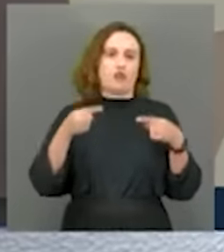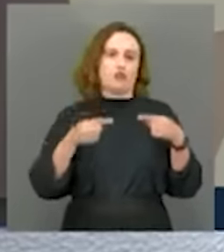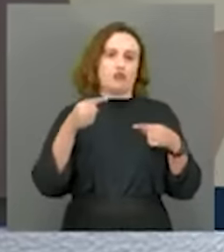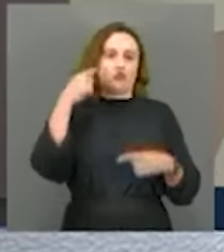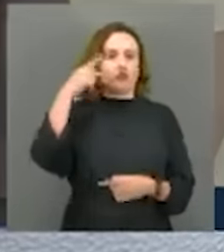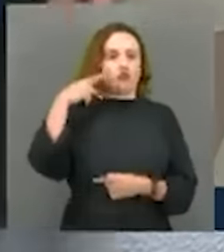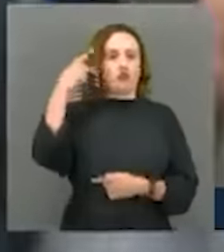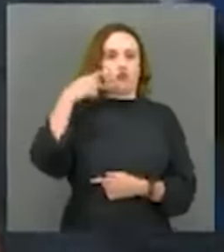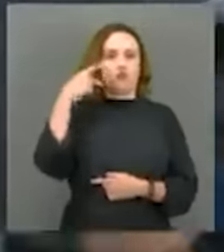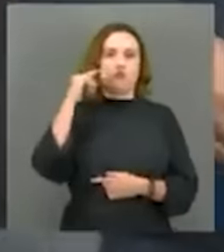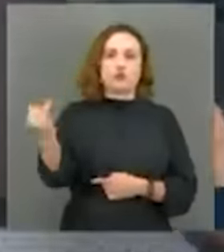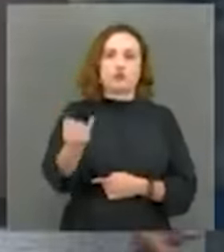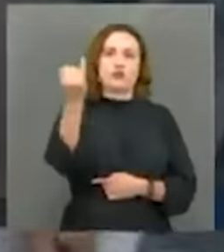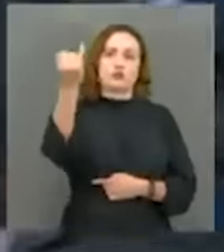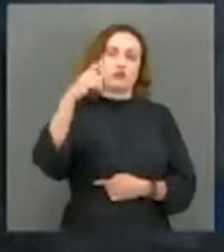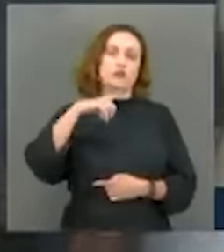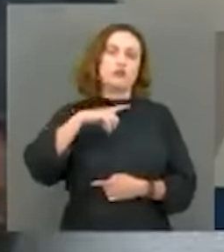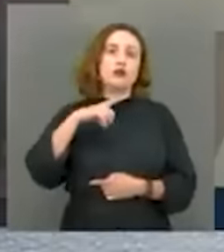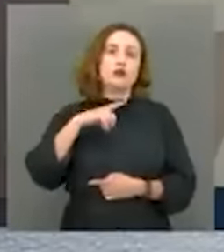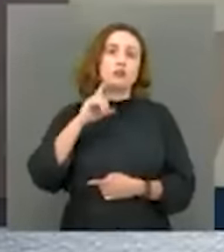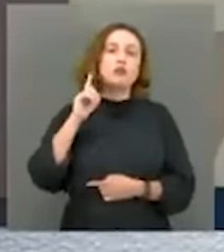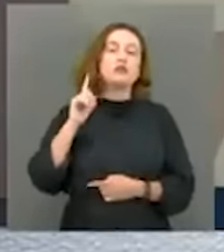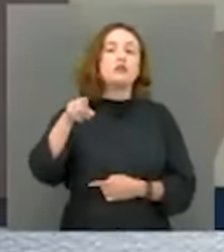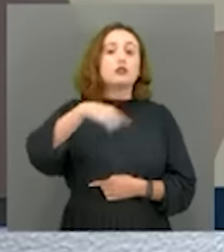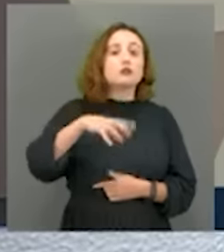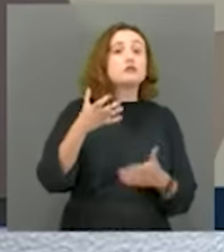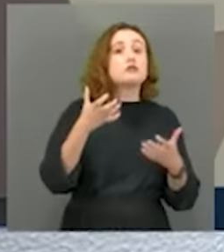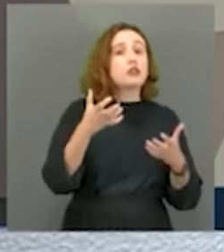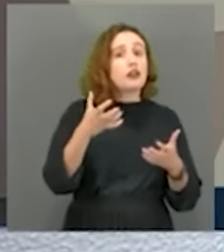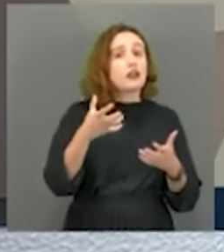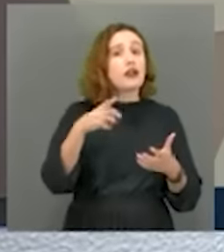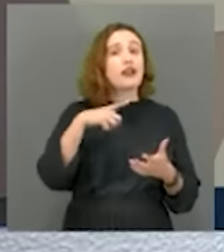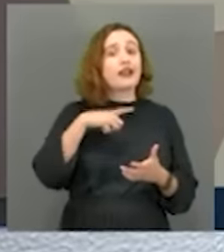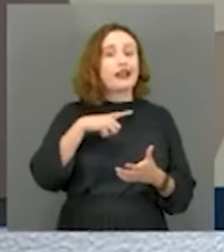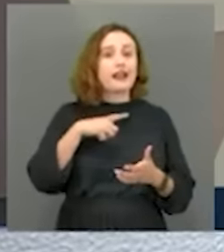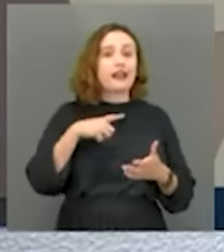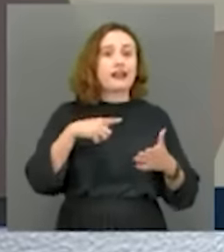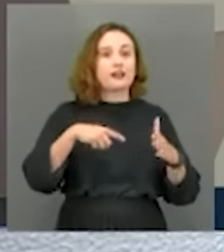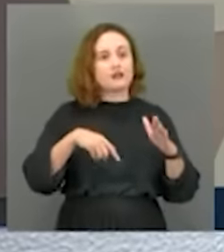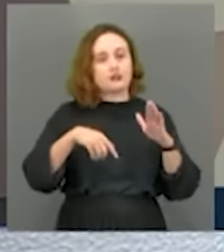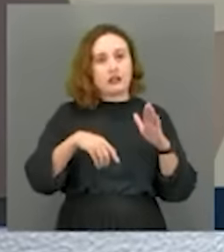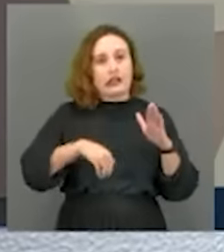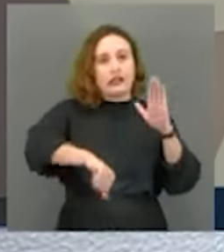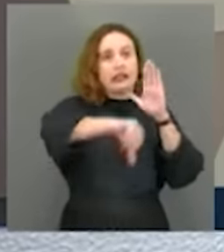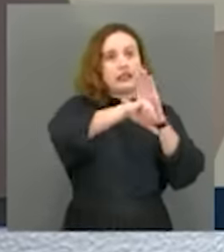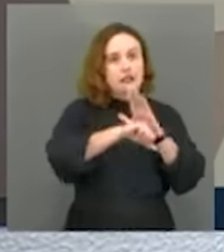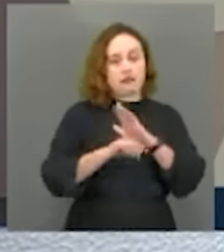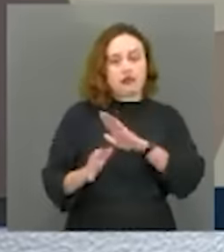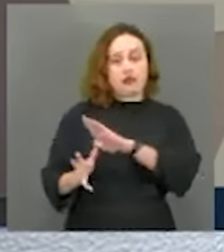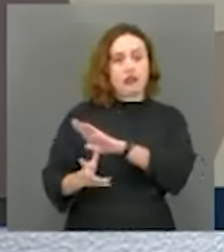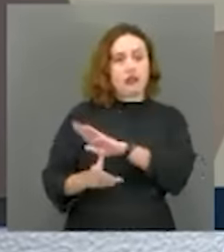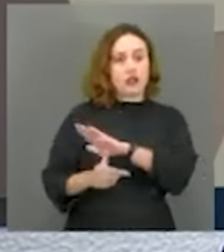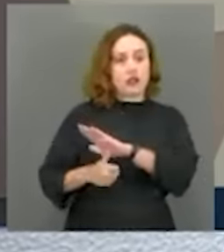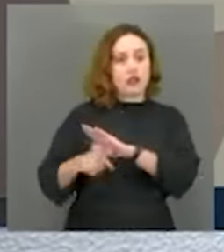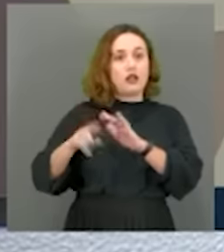uma das majorações que nós estamos trazendo é para o crime de furto e roubo né de Cabos e